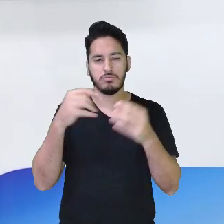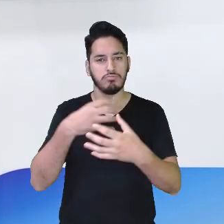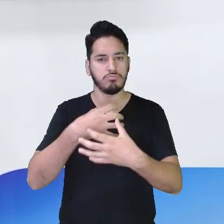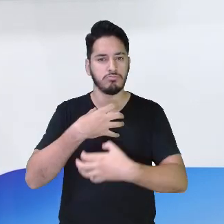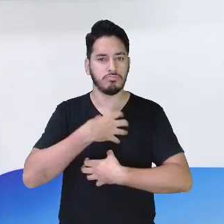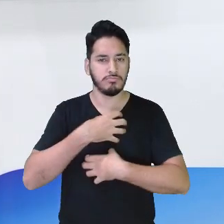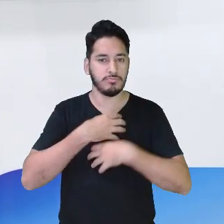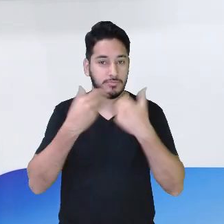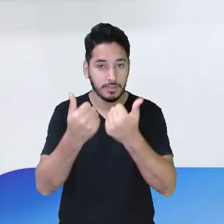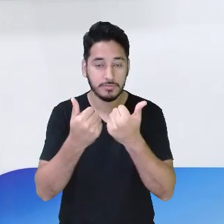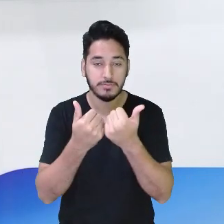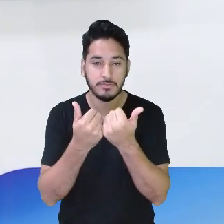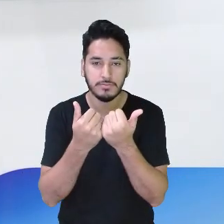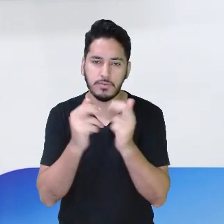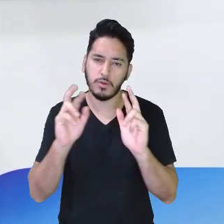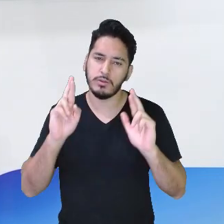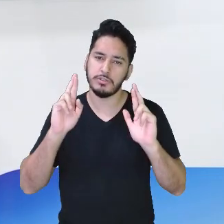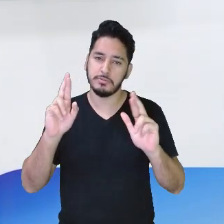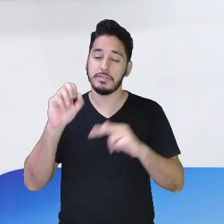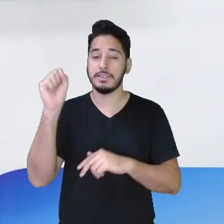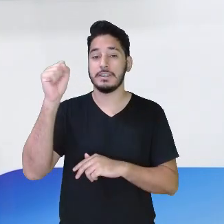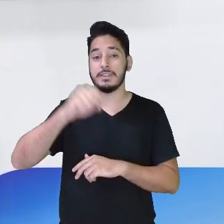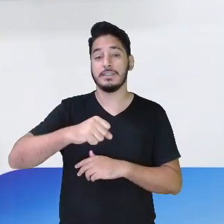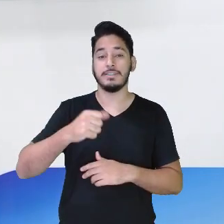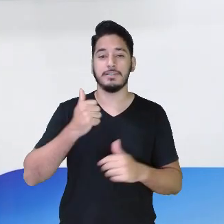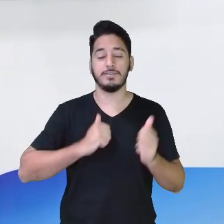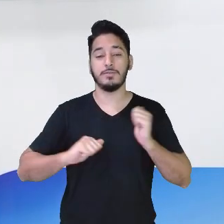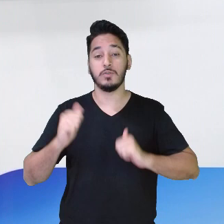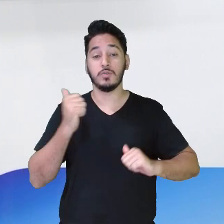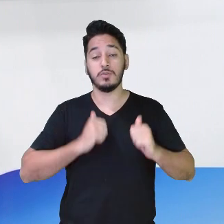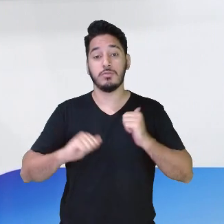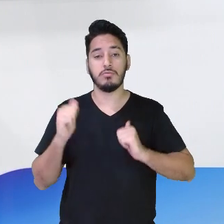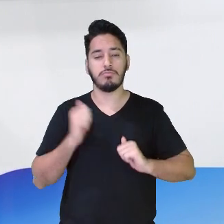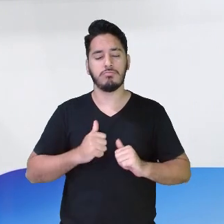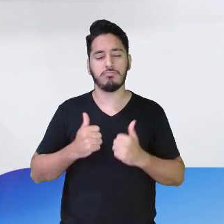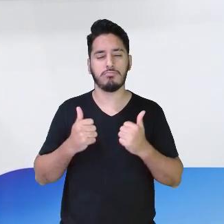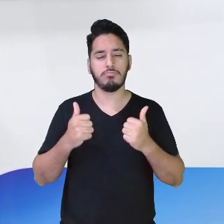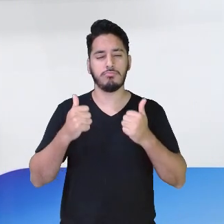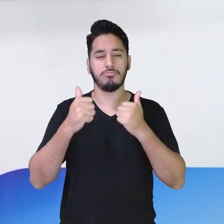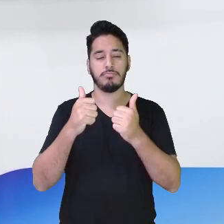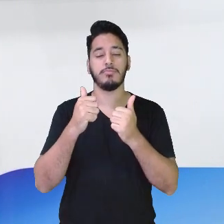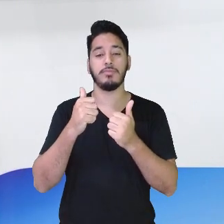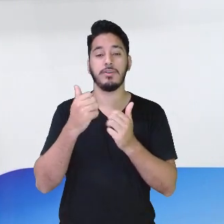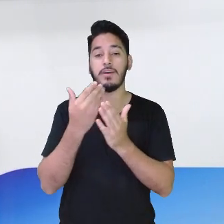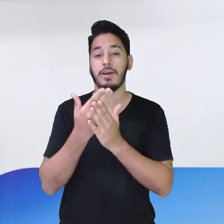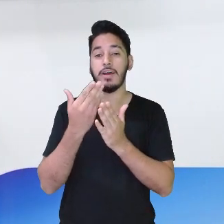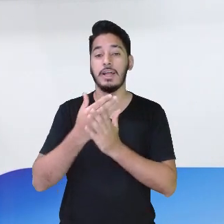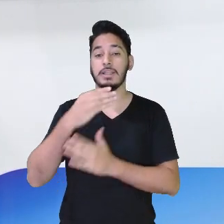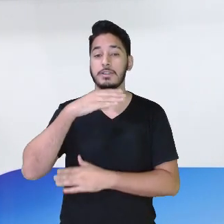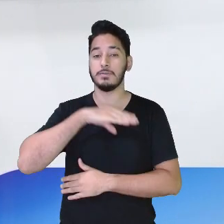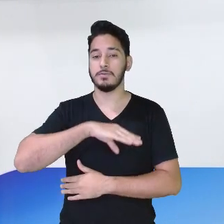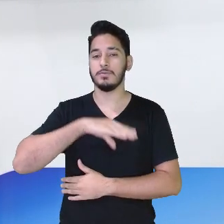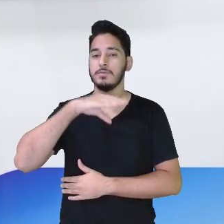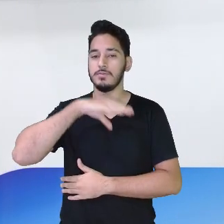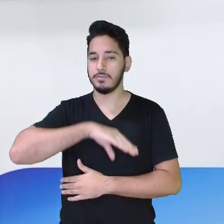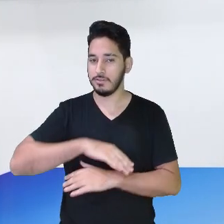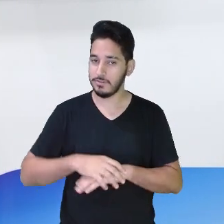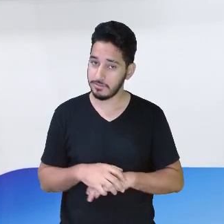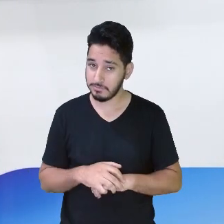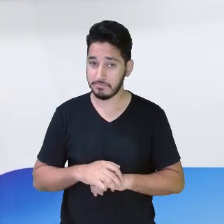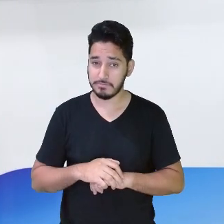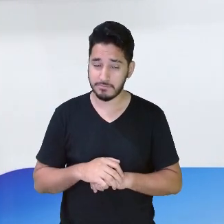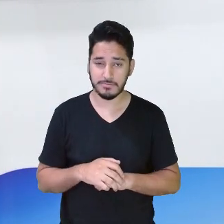vocês estão? Espero que estejam bem, que estejam animados e dispostos para mais uma aula de língua